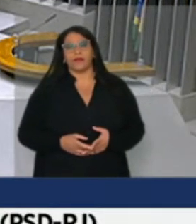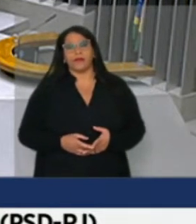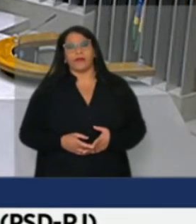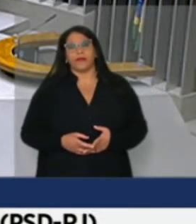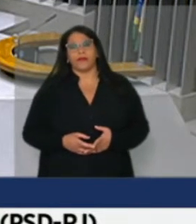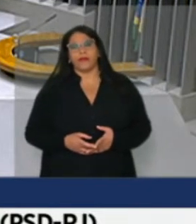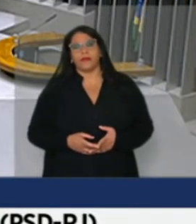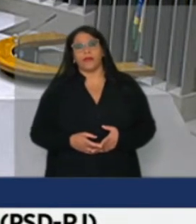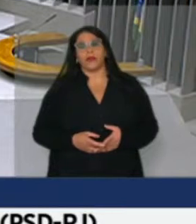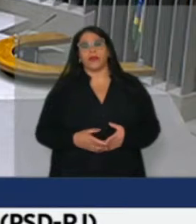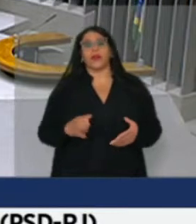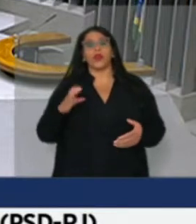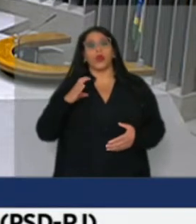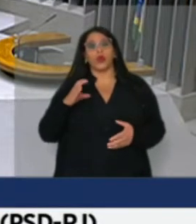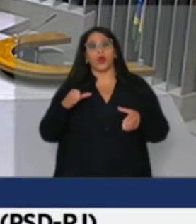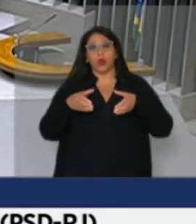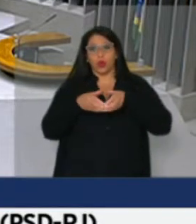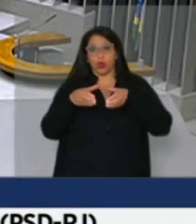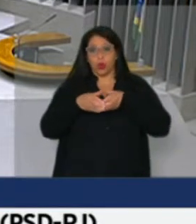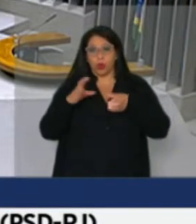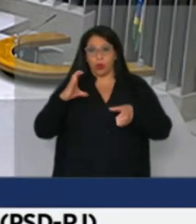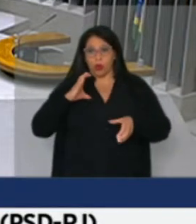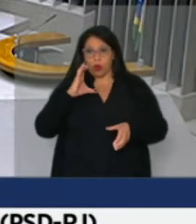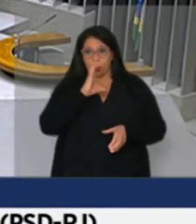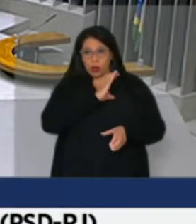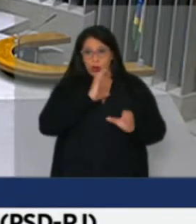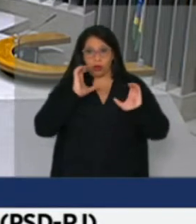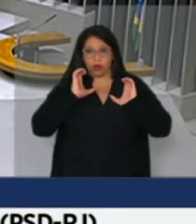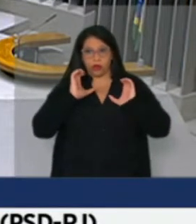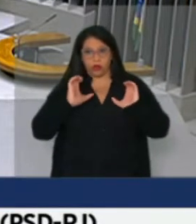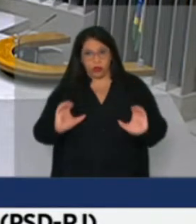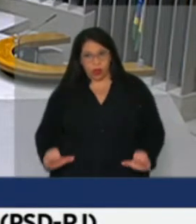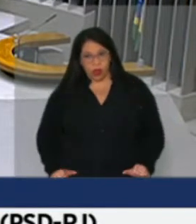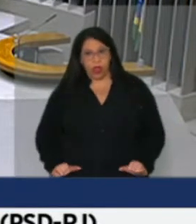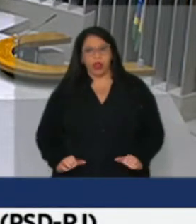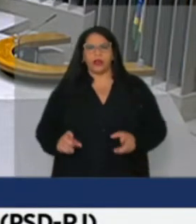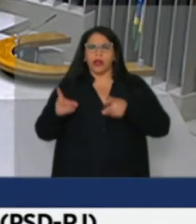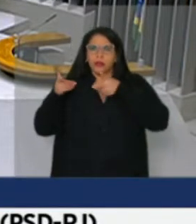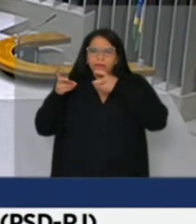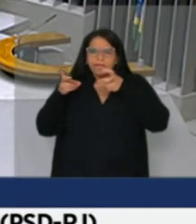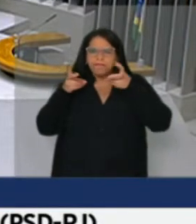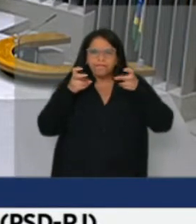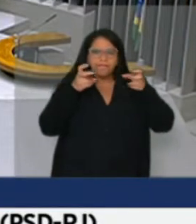O Conselho de Ética ouviu várias testemunhas,